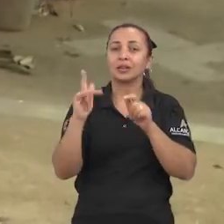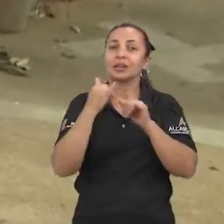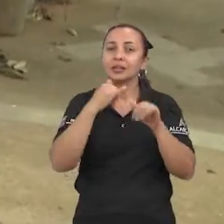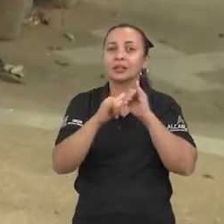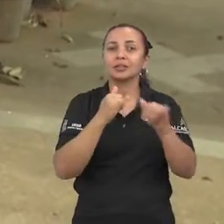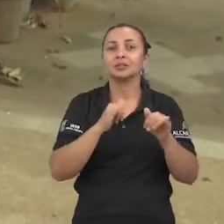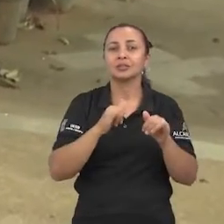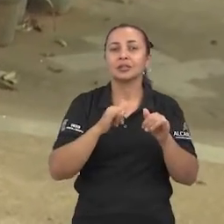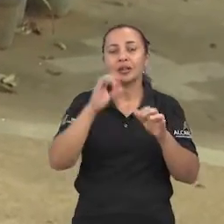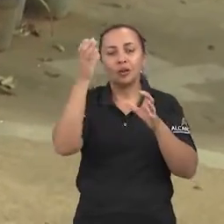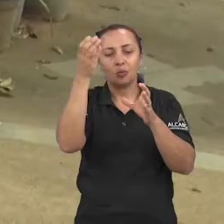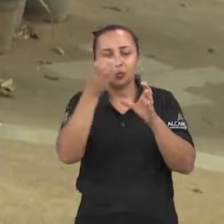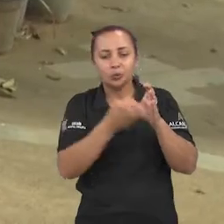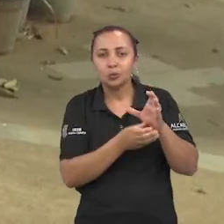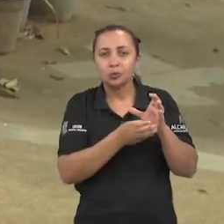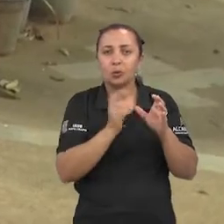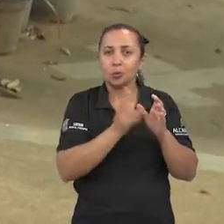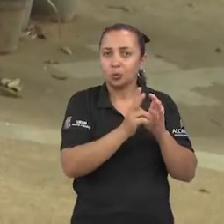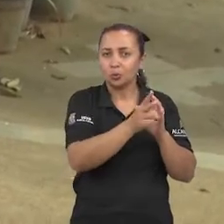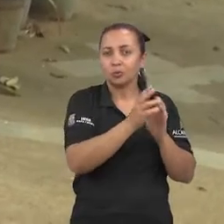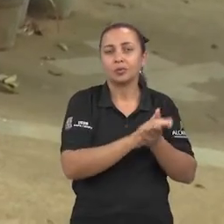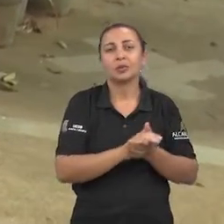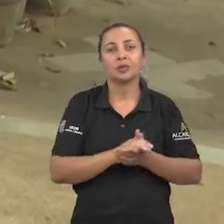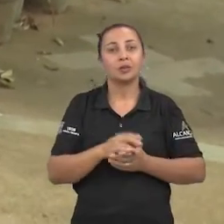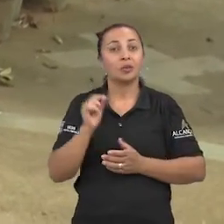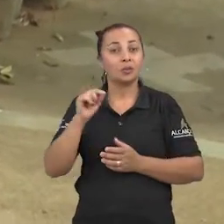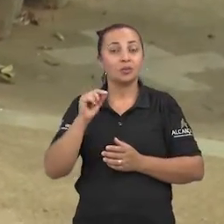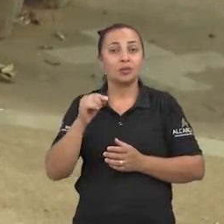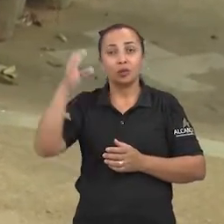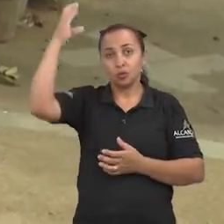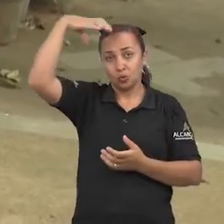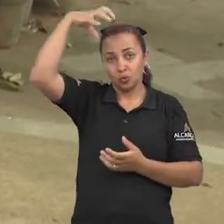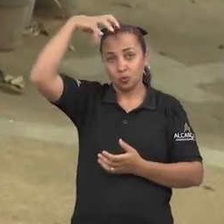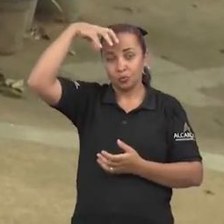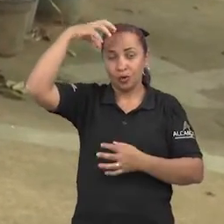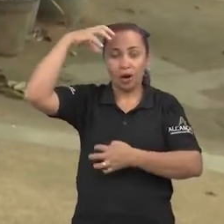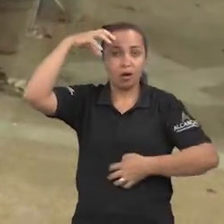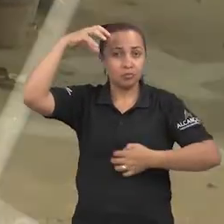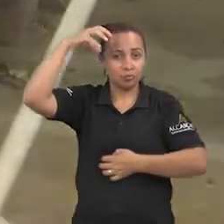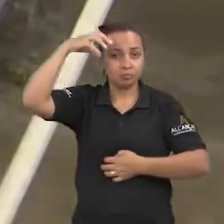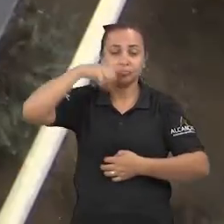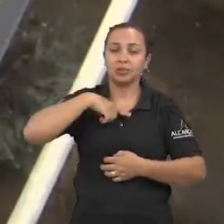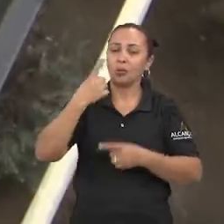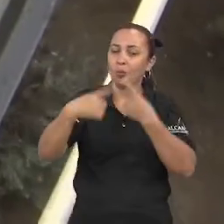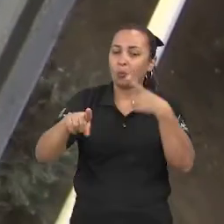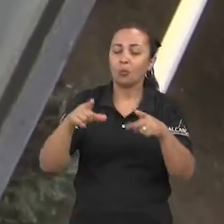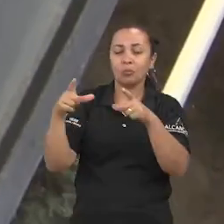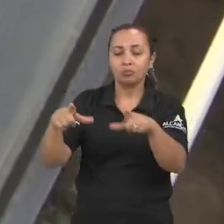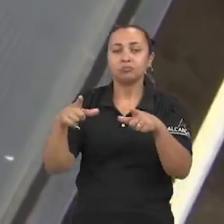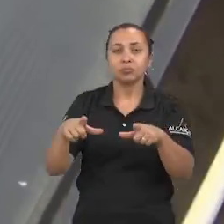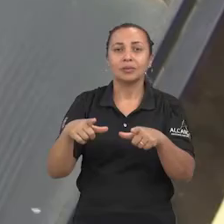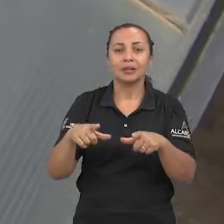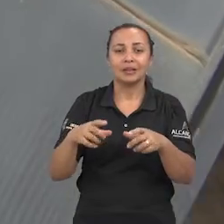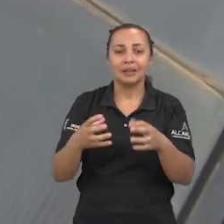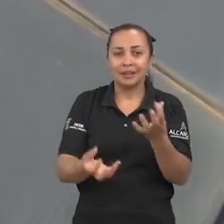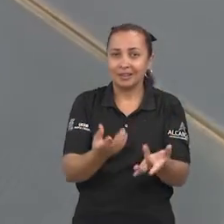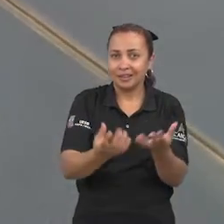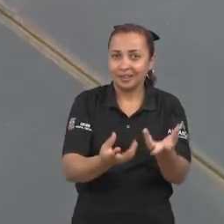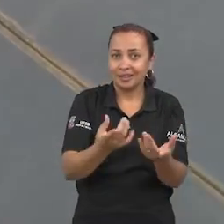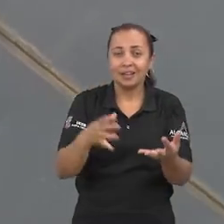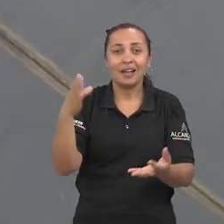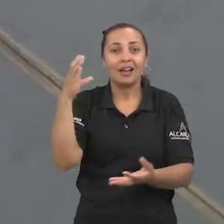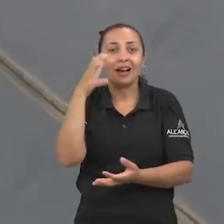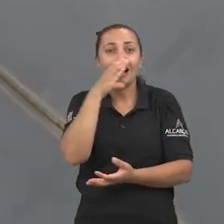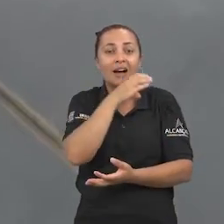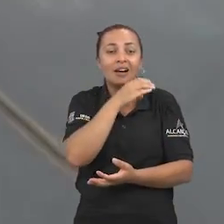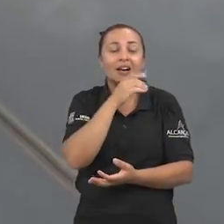alternada, em energia através de um inversor, energia contínua, né? No caso de aquecimento, a gente tem outro tipo de placa que aquece a água,